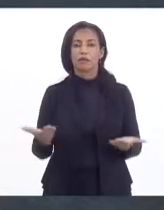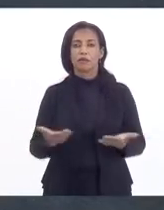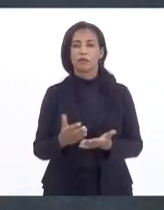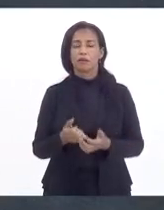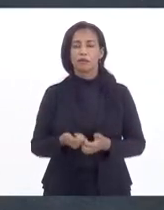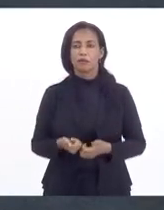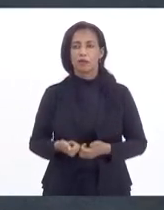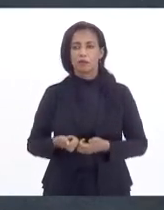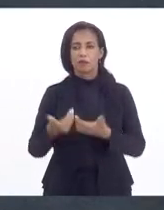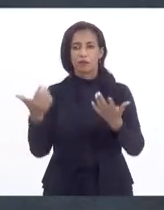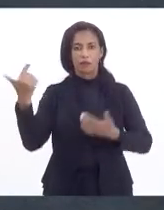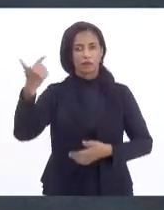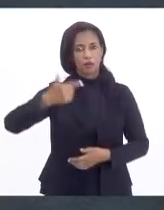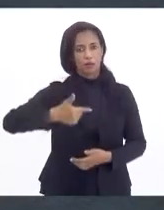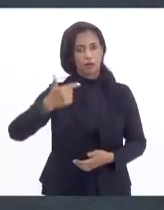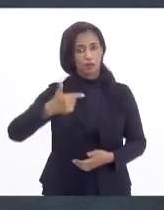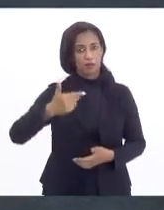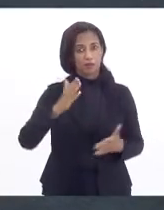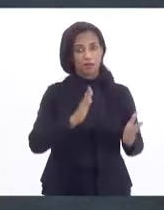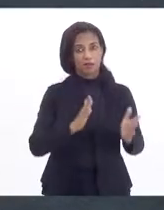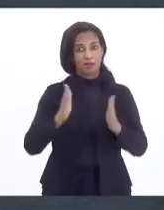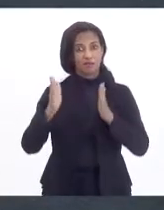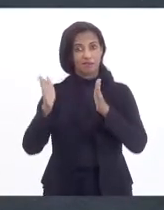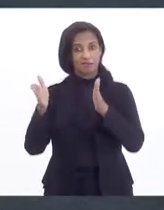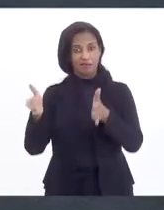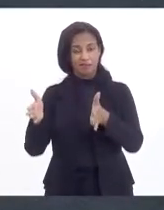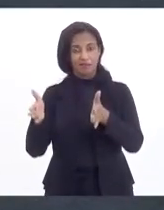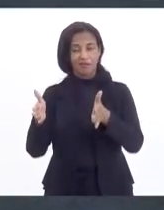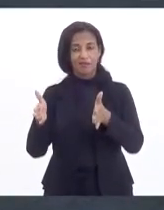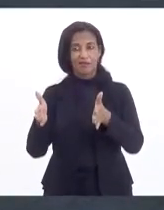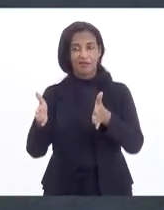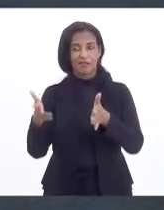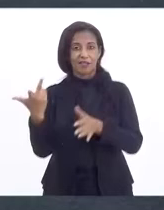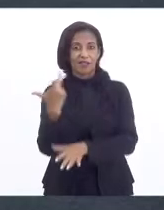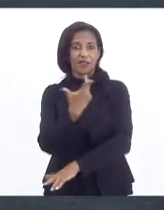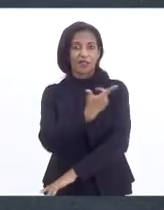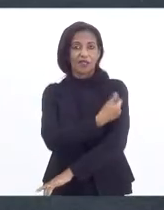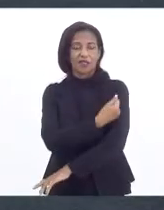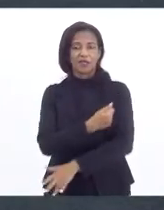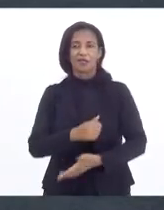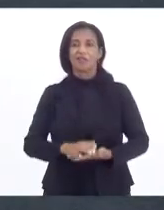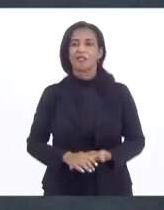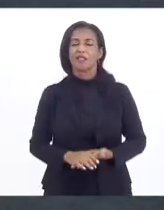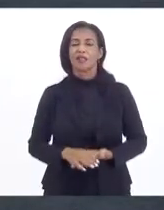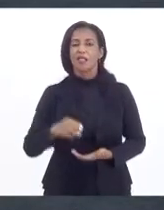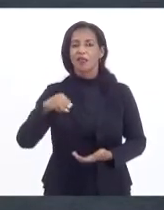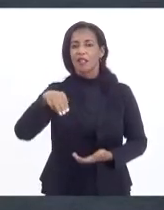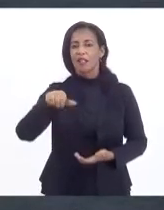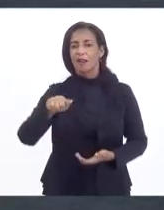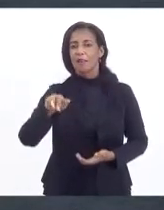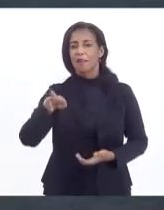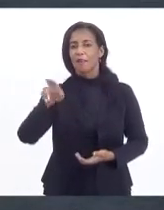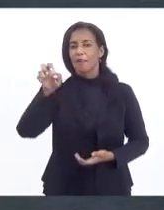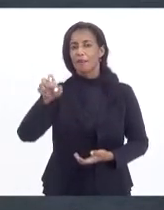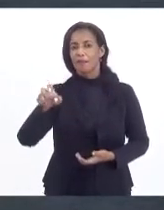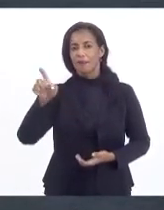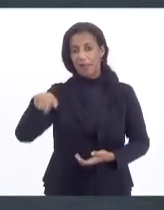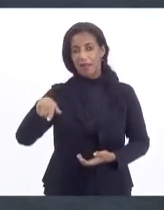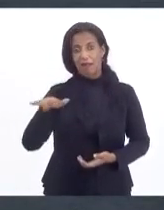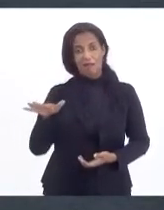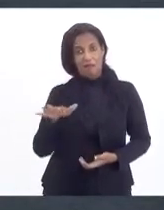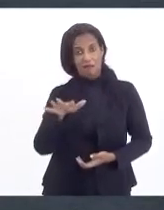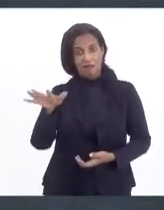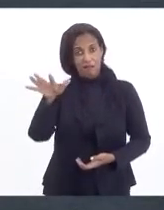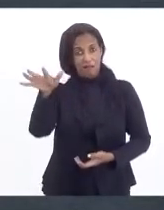foi lançada a segunda fase da vacinação na Maré, uma vacinação